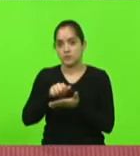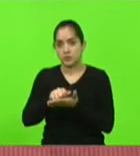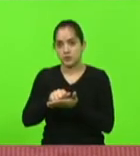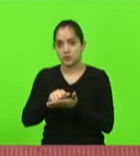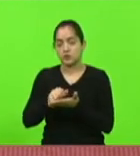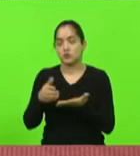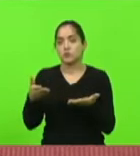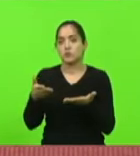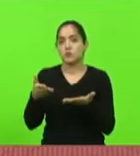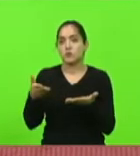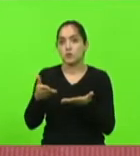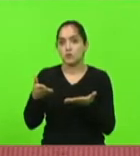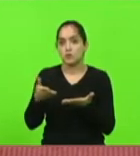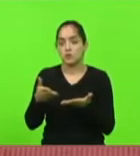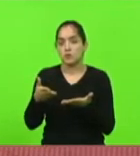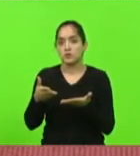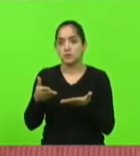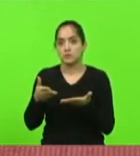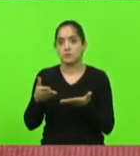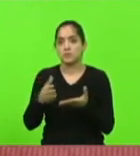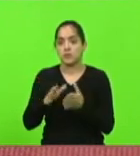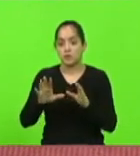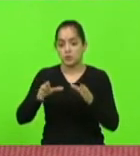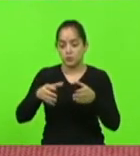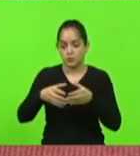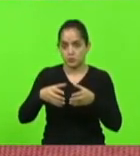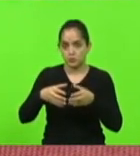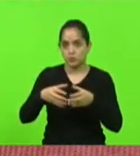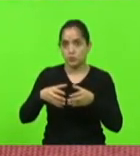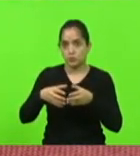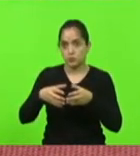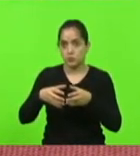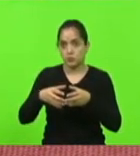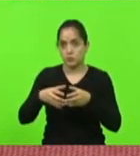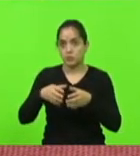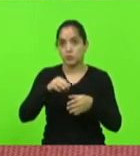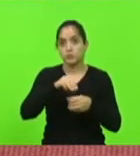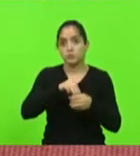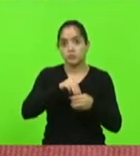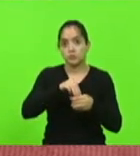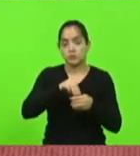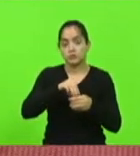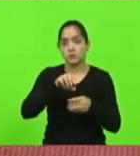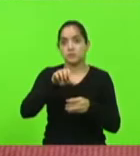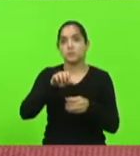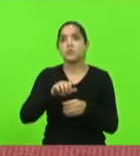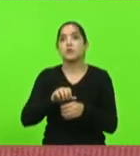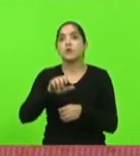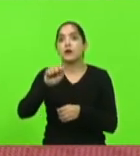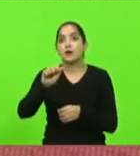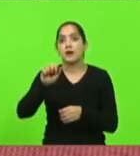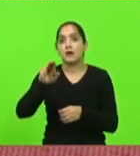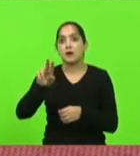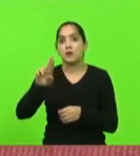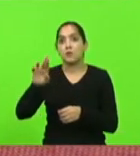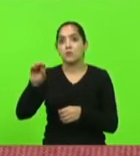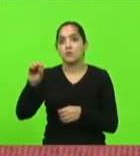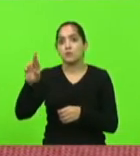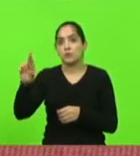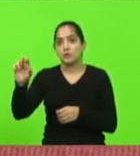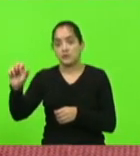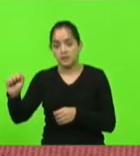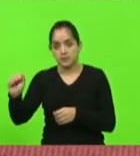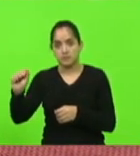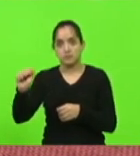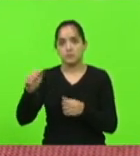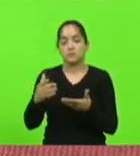casa da nossa comitiva, posso dizer assim, do município de Aurora, o nosso presidente do partido, Almir,